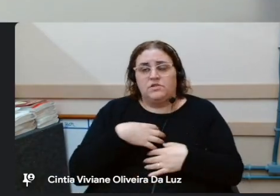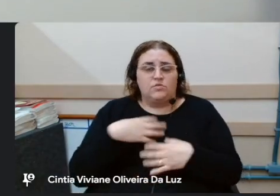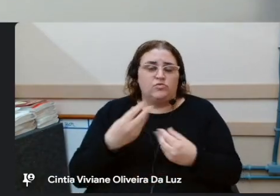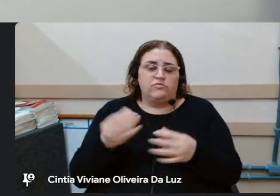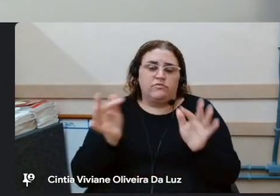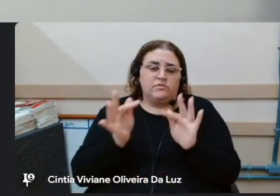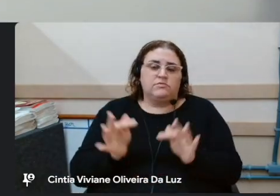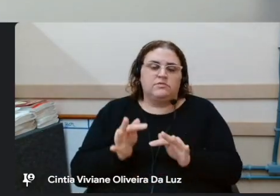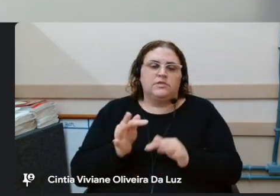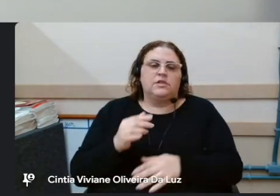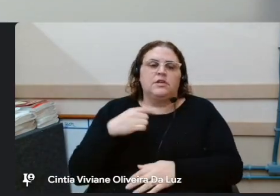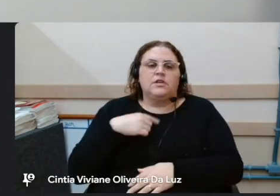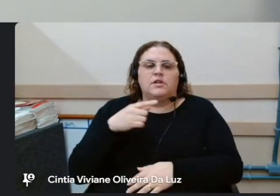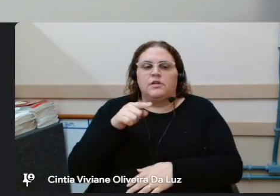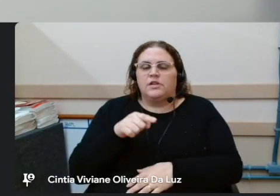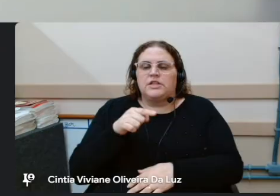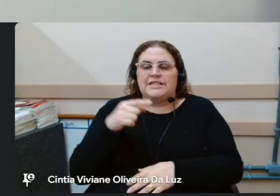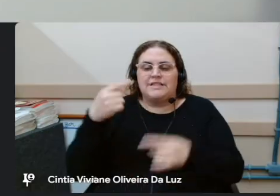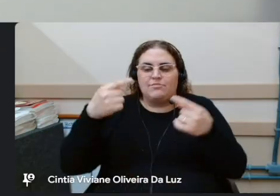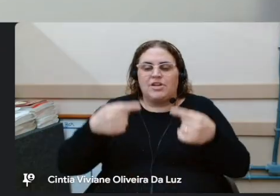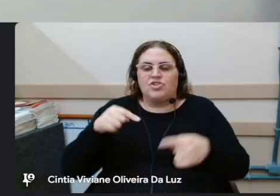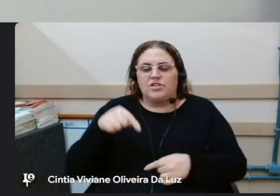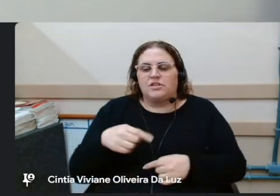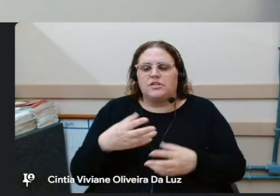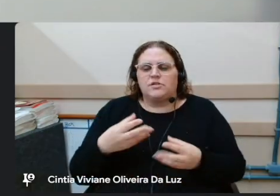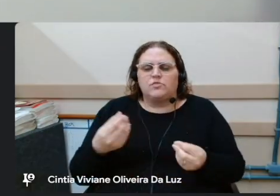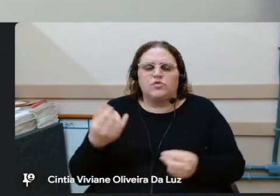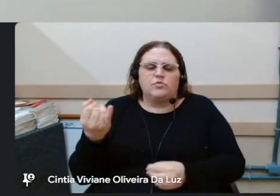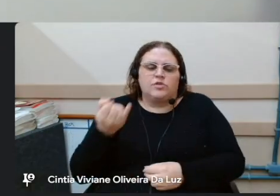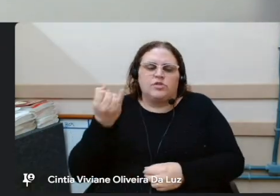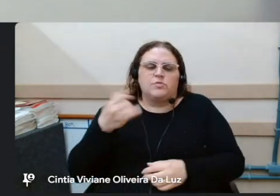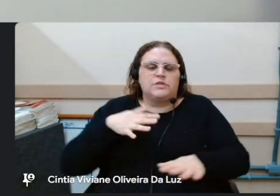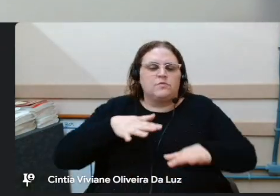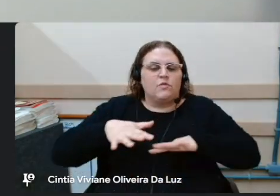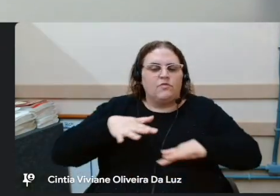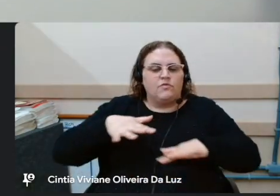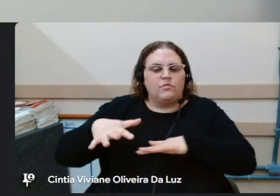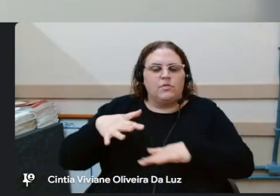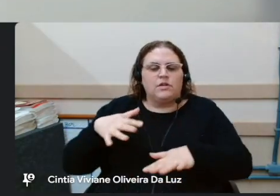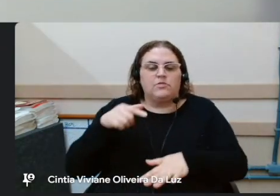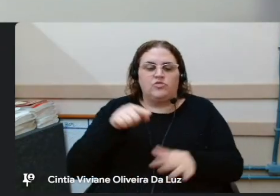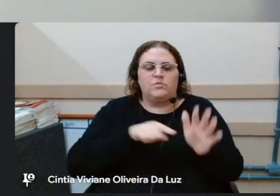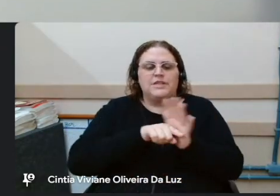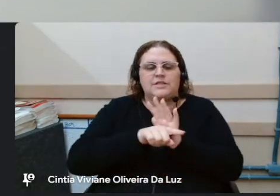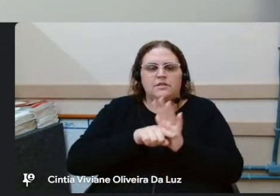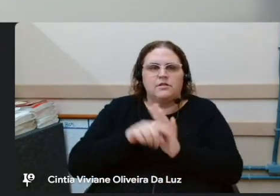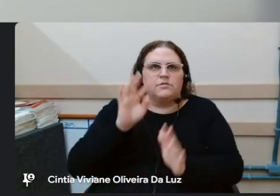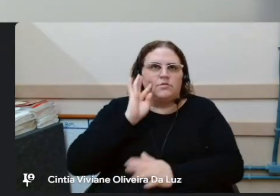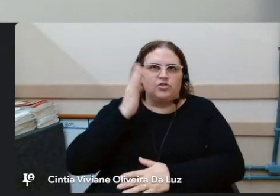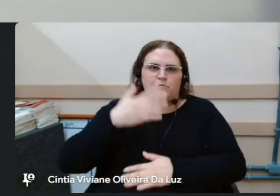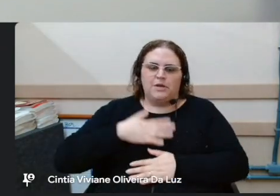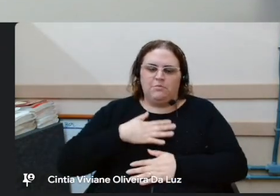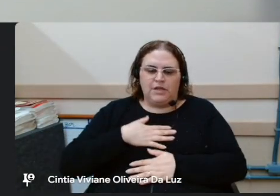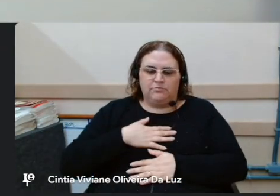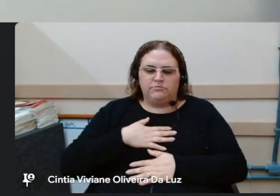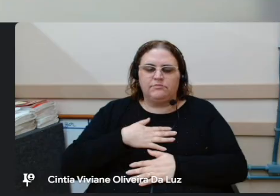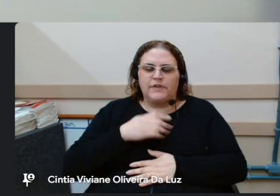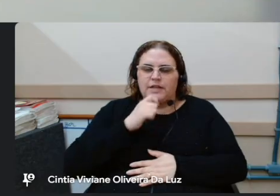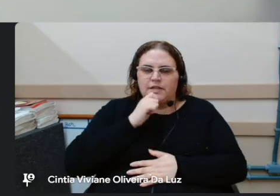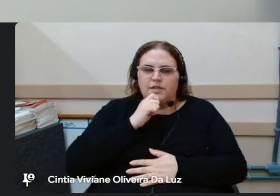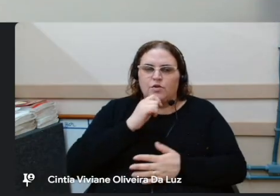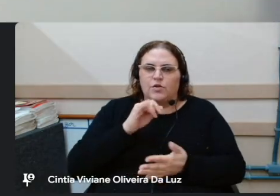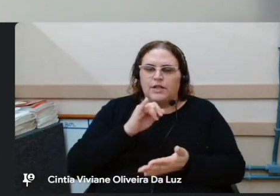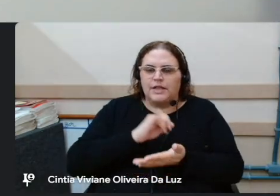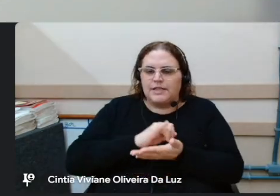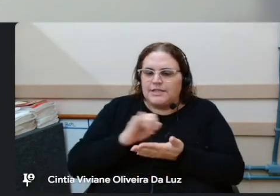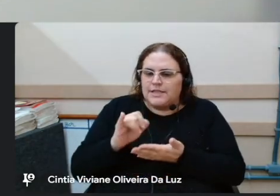de ter esse debate aqui e sendo muito profico para para para esse movimento mesmo de de pesquisa principalmente para mim